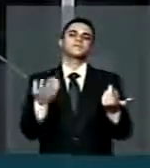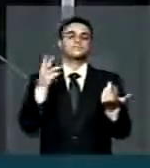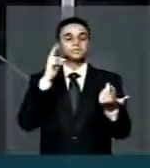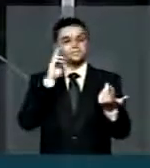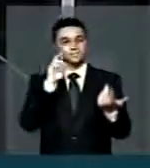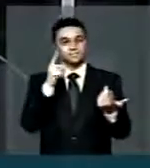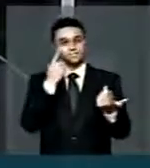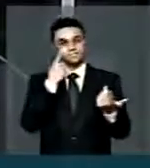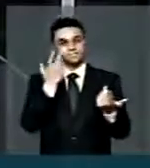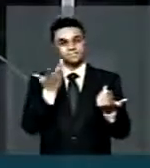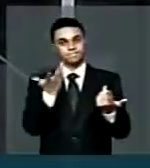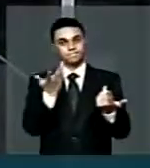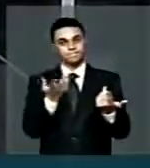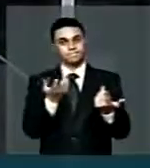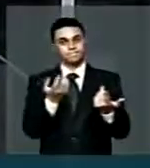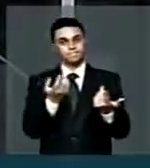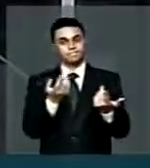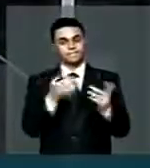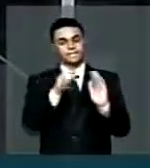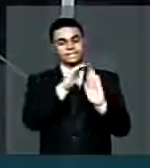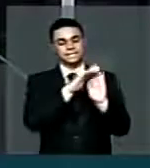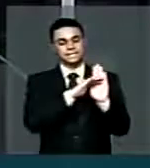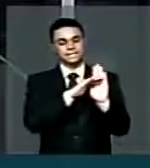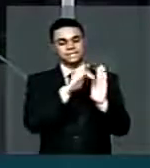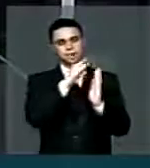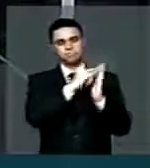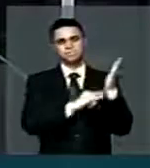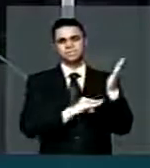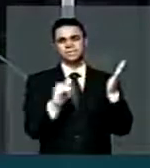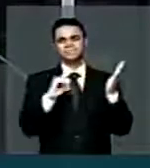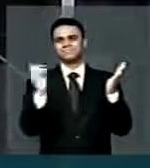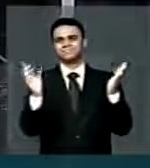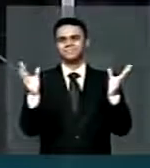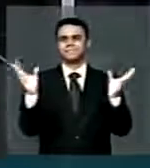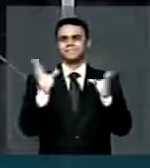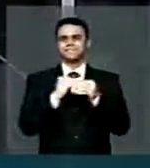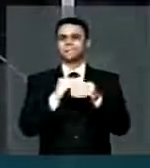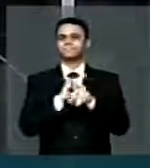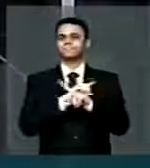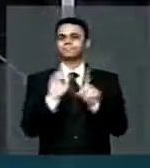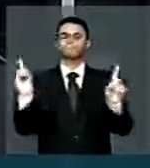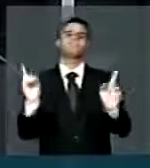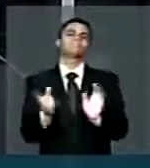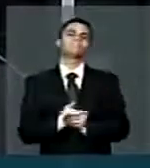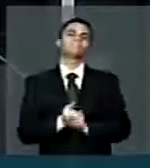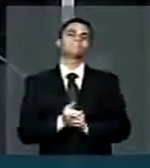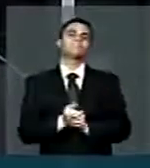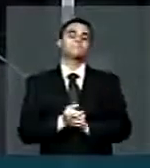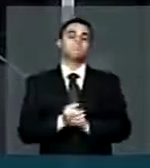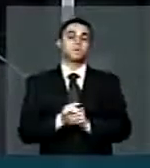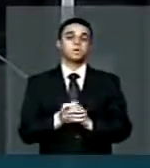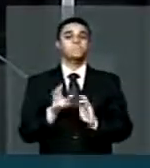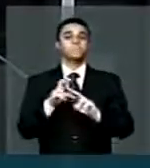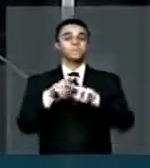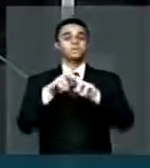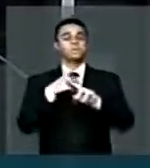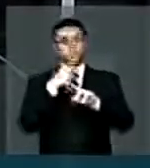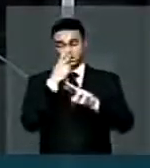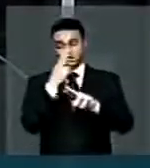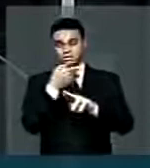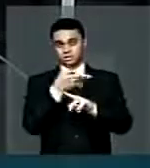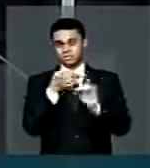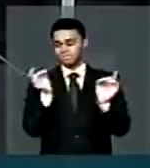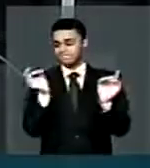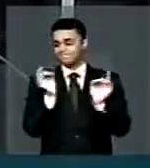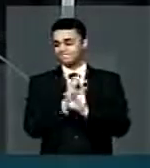senhores, a conta não fecha. E, para mim, ela é